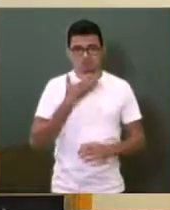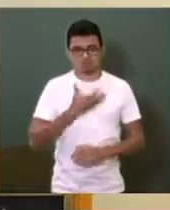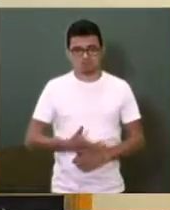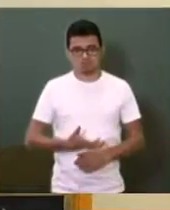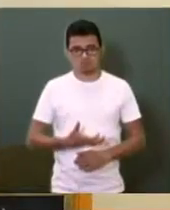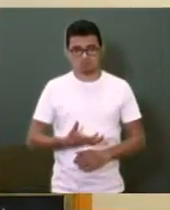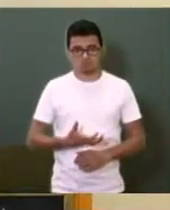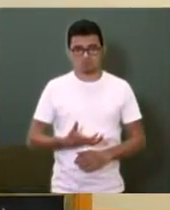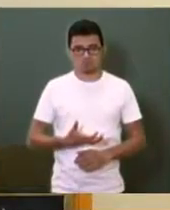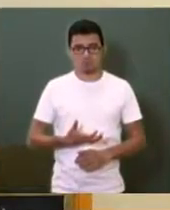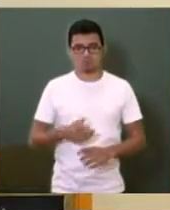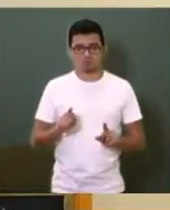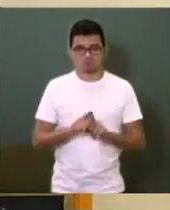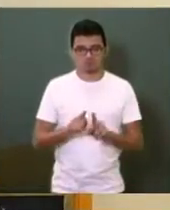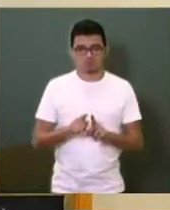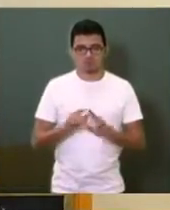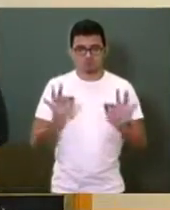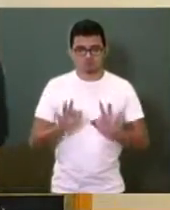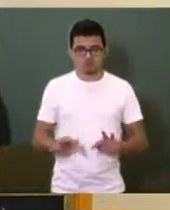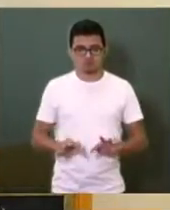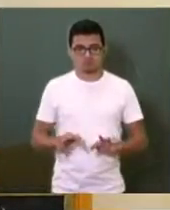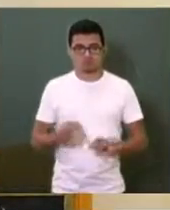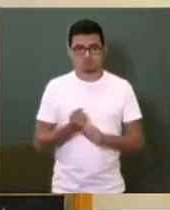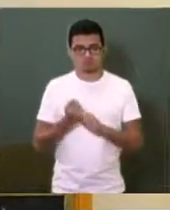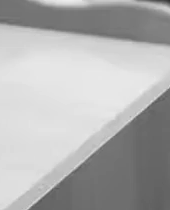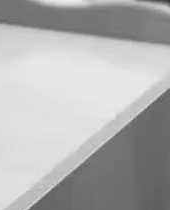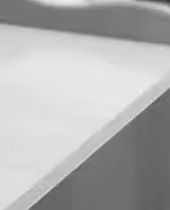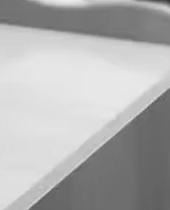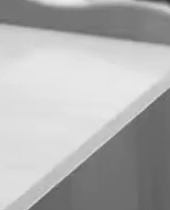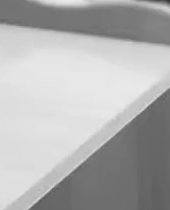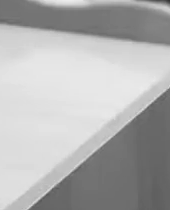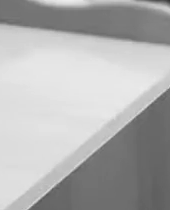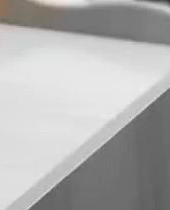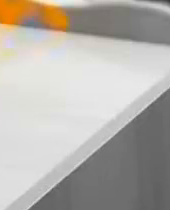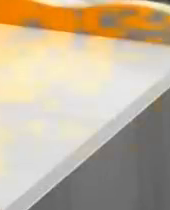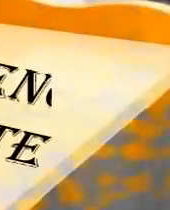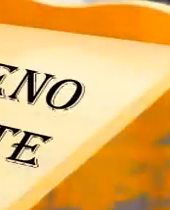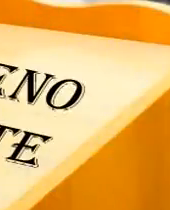próprio próspera no erro e até a próxima